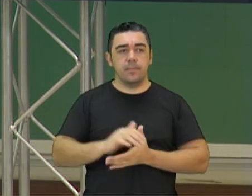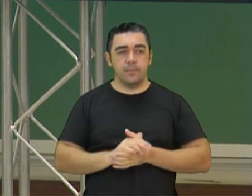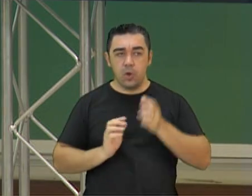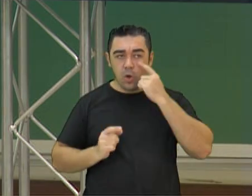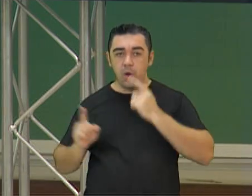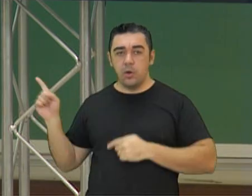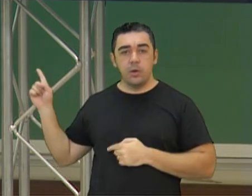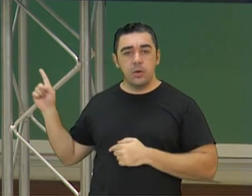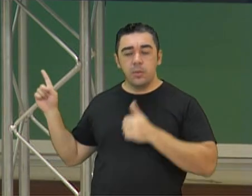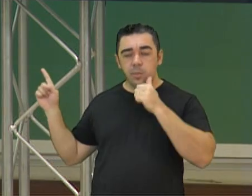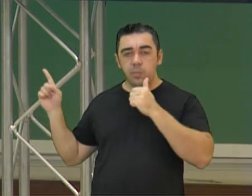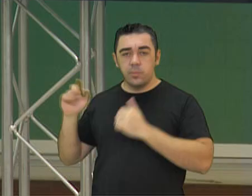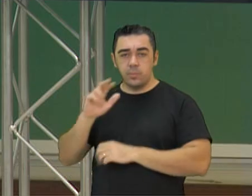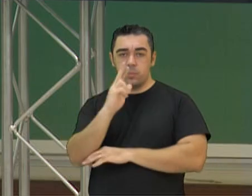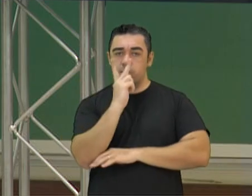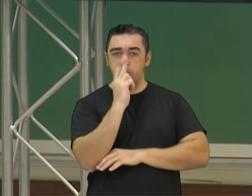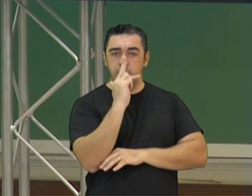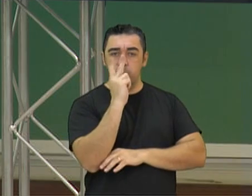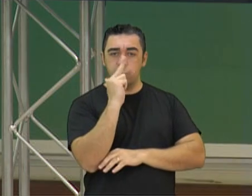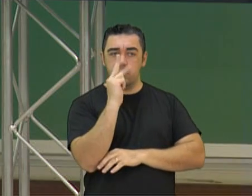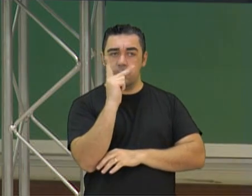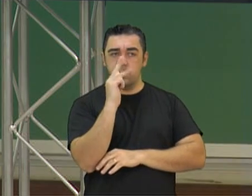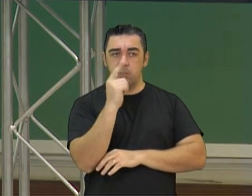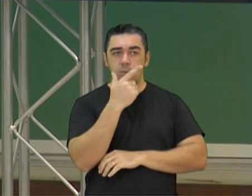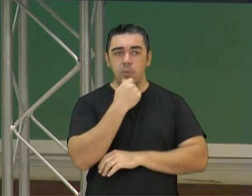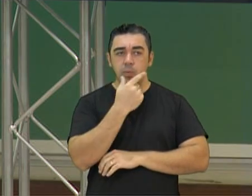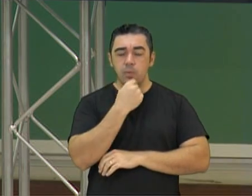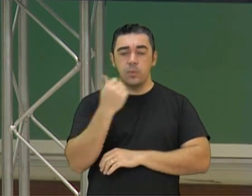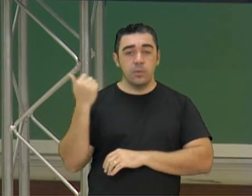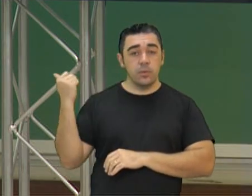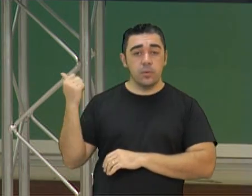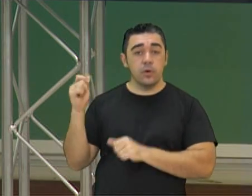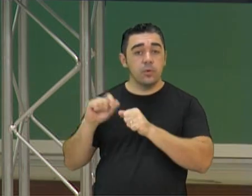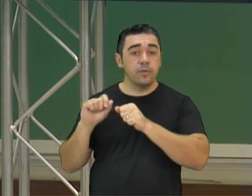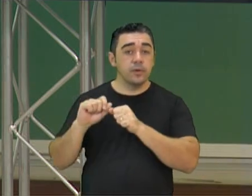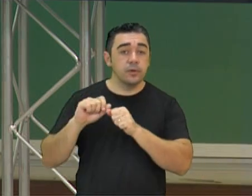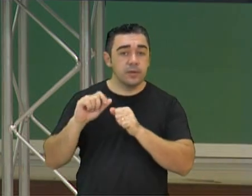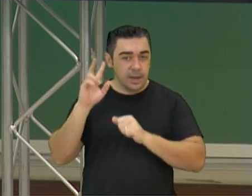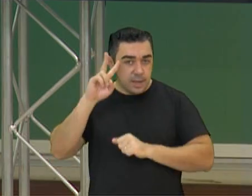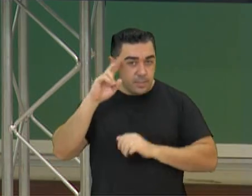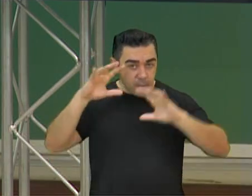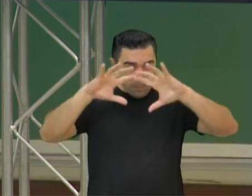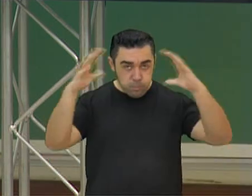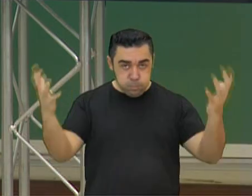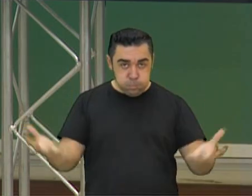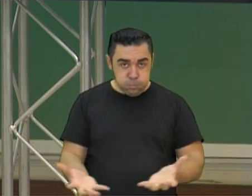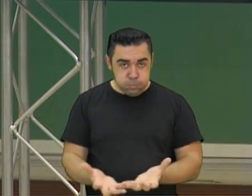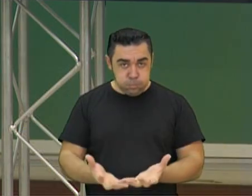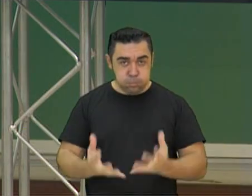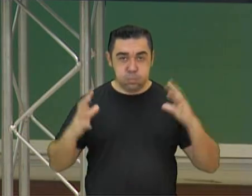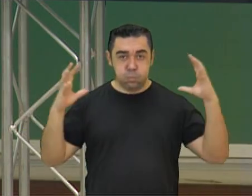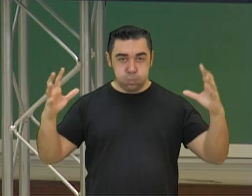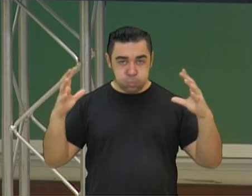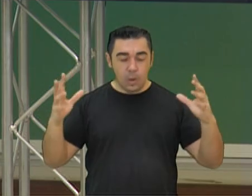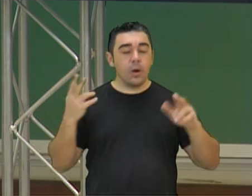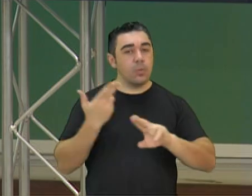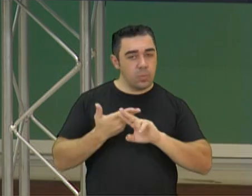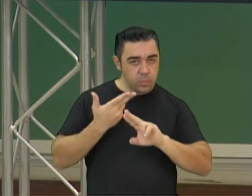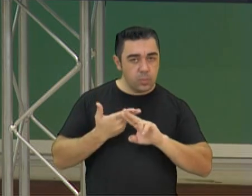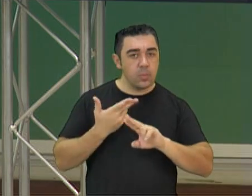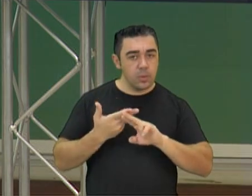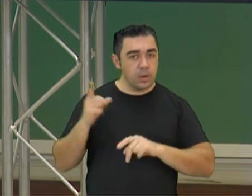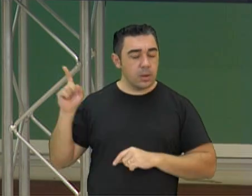um movimento que ela está fazendo, e aqui, ó, já usando a bola. Lembra que eu falei das bolonas grandes que é usado, ó, que